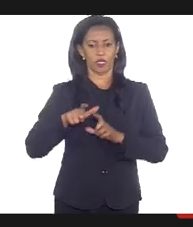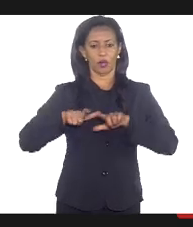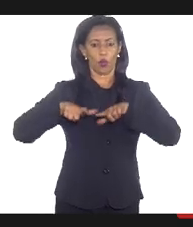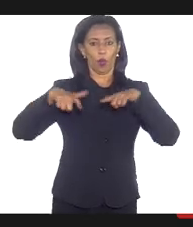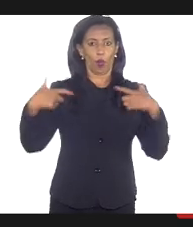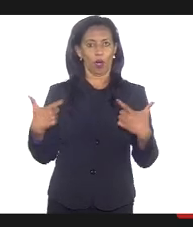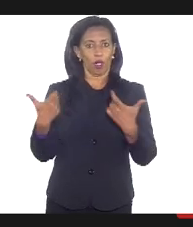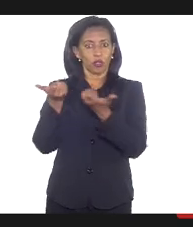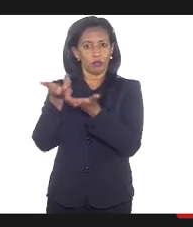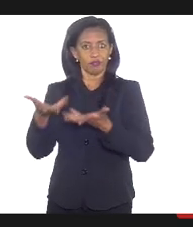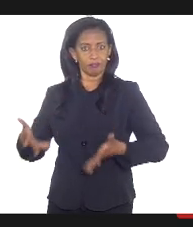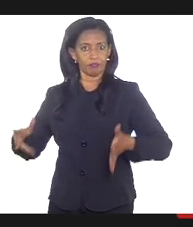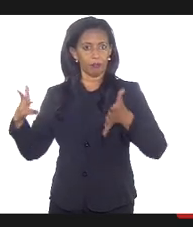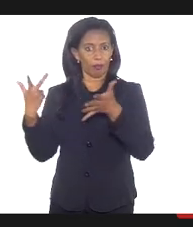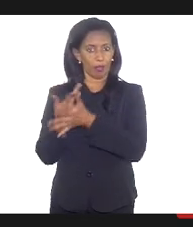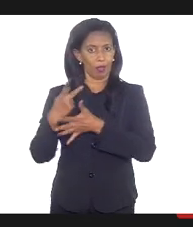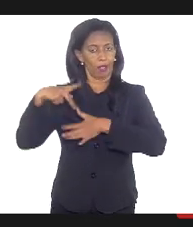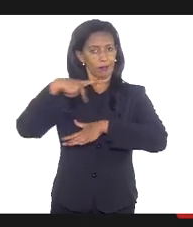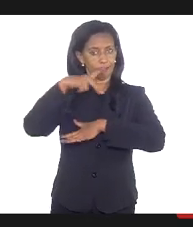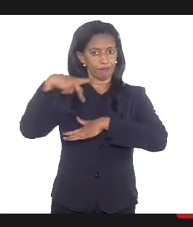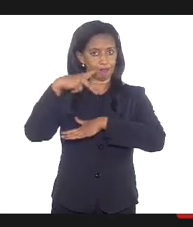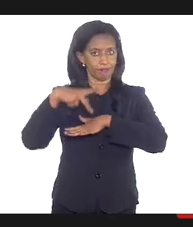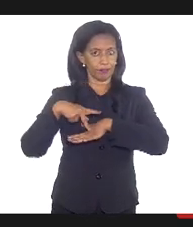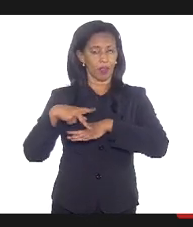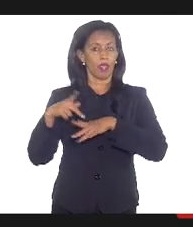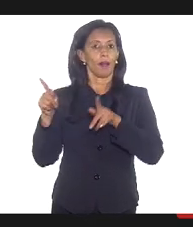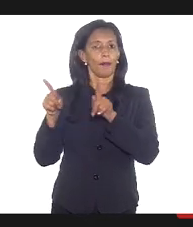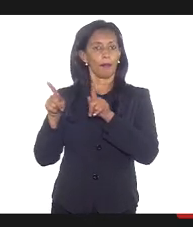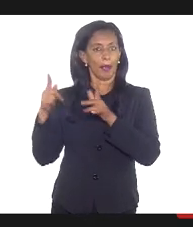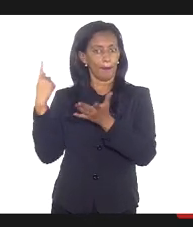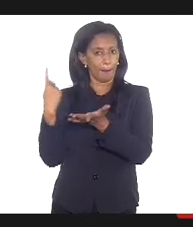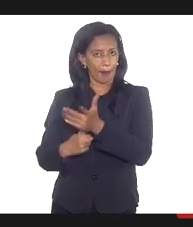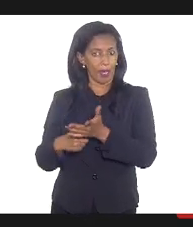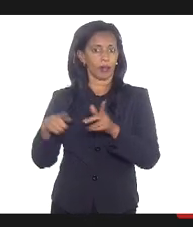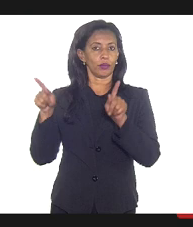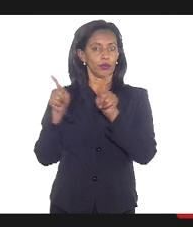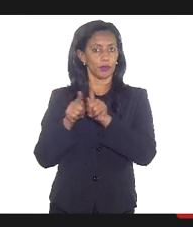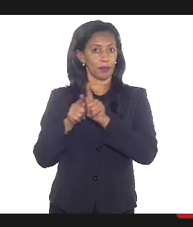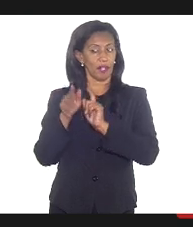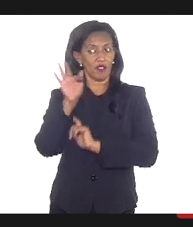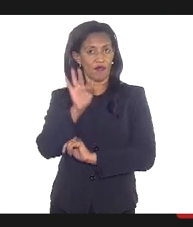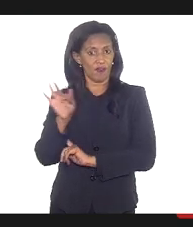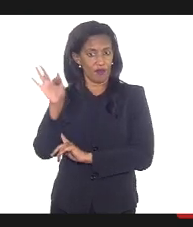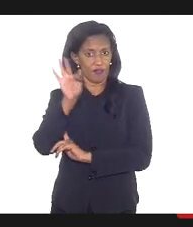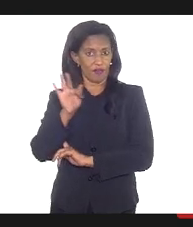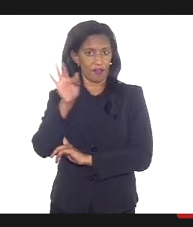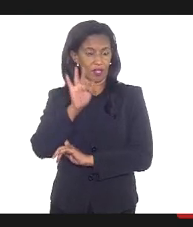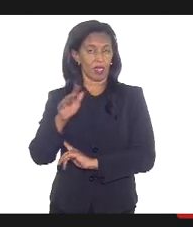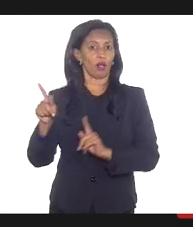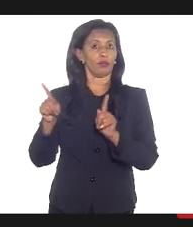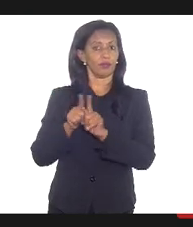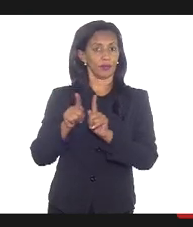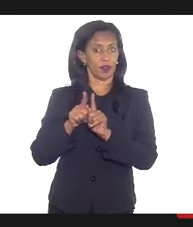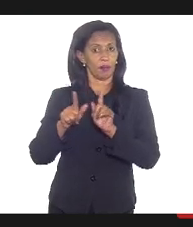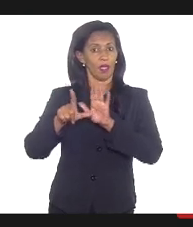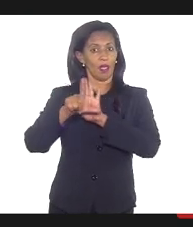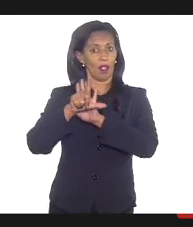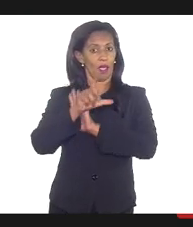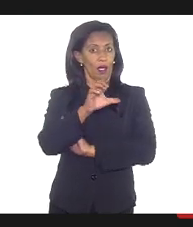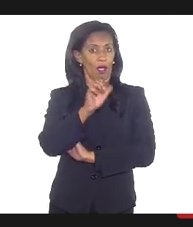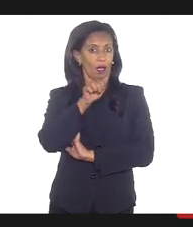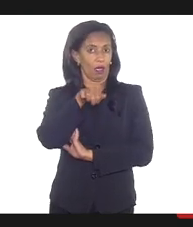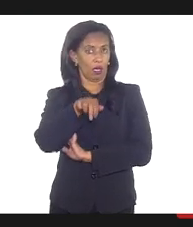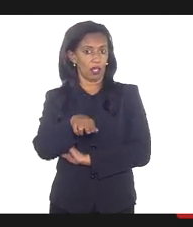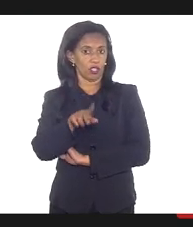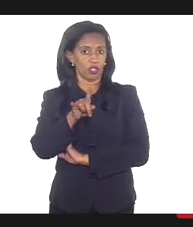eventos nacionais, faz parte do Pacto Federativo as perdas que o Rio de Janeiro teve com a Lei Candir, né? E